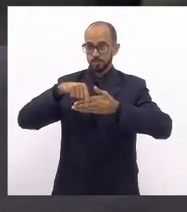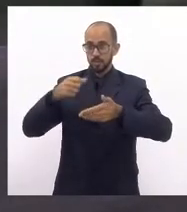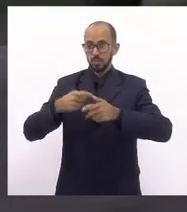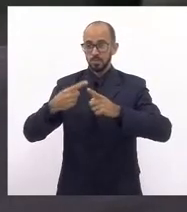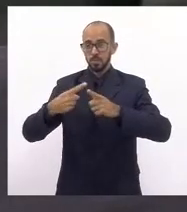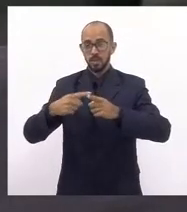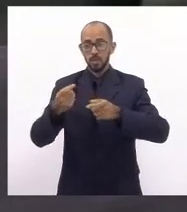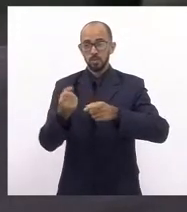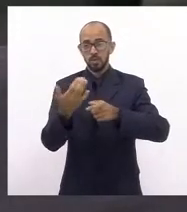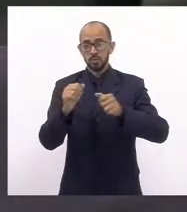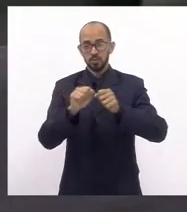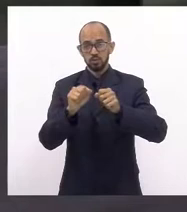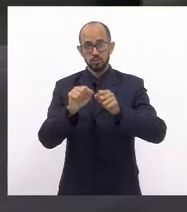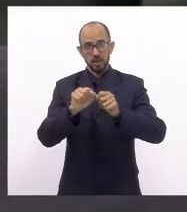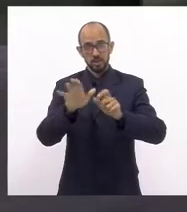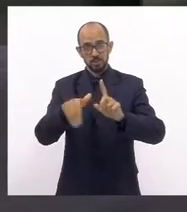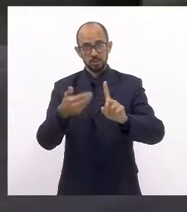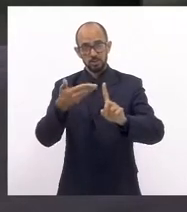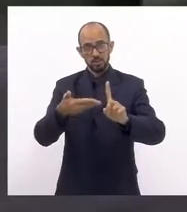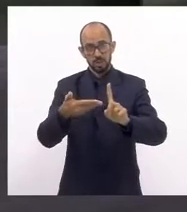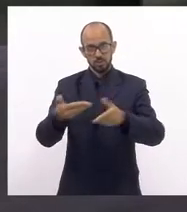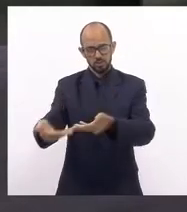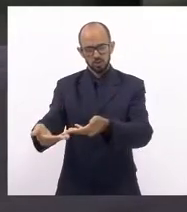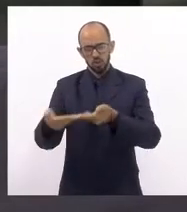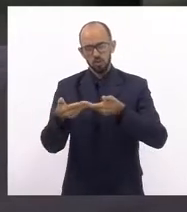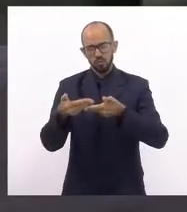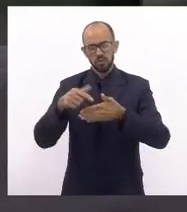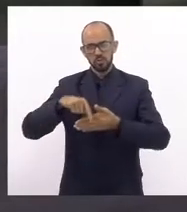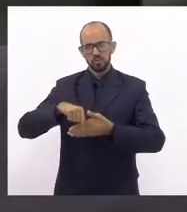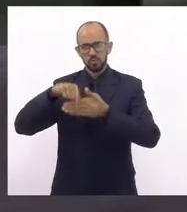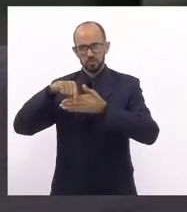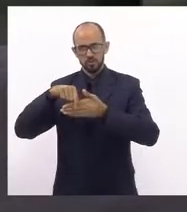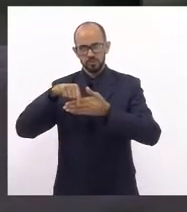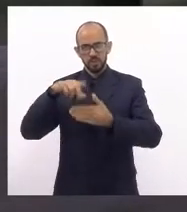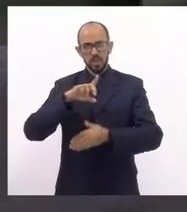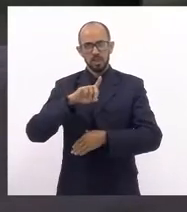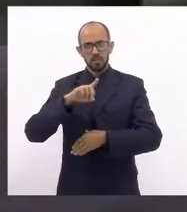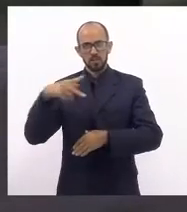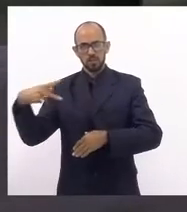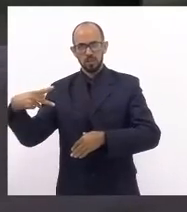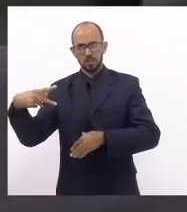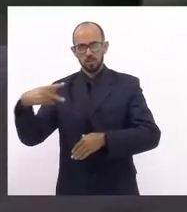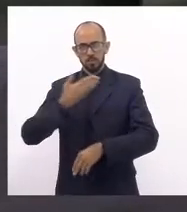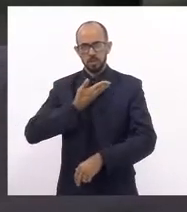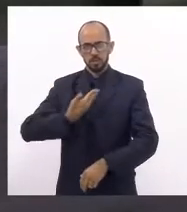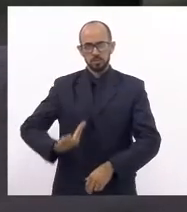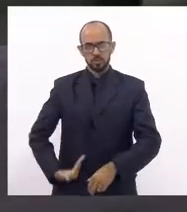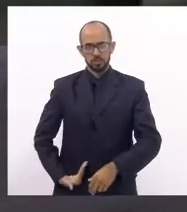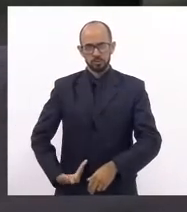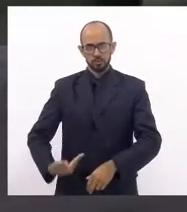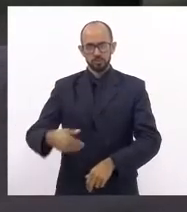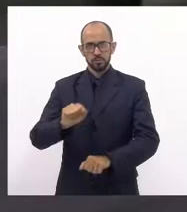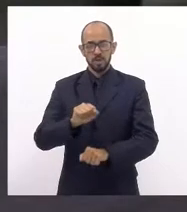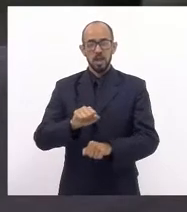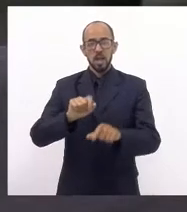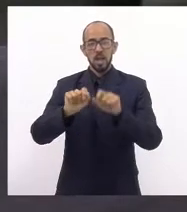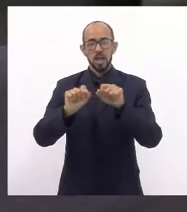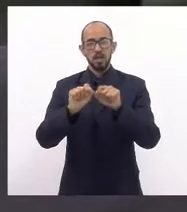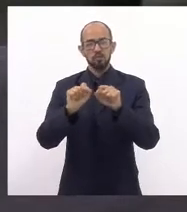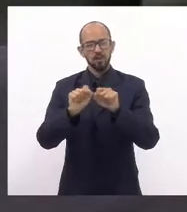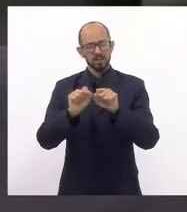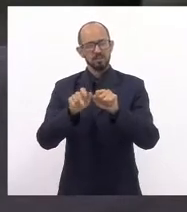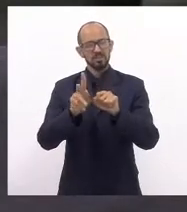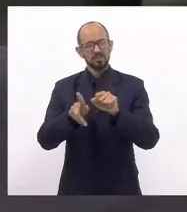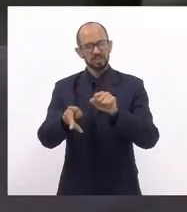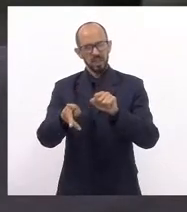alguma solenidade, sempre convida as autoridades. E a Defensoria Pública, ela sempre faz questão, o nosso